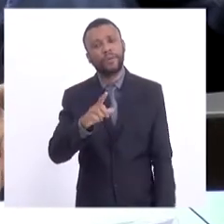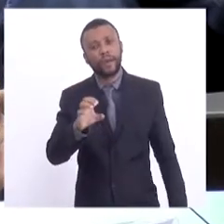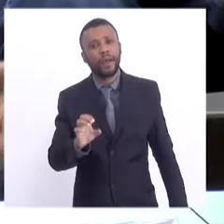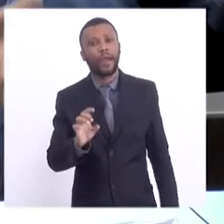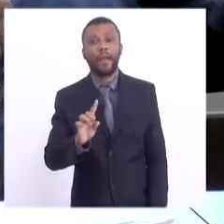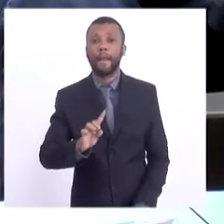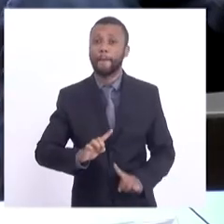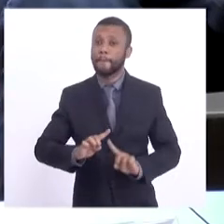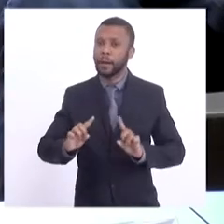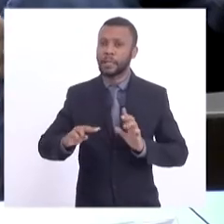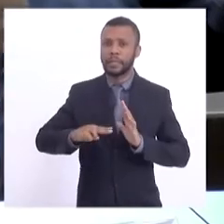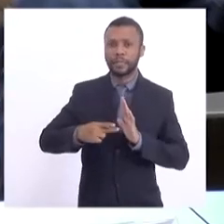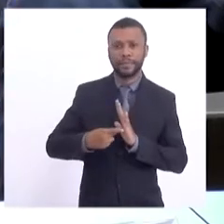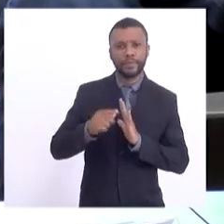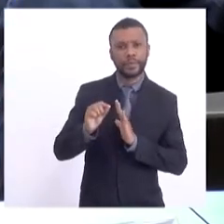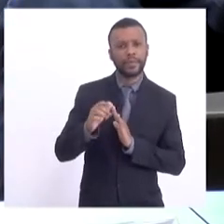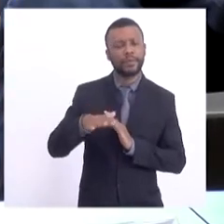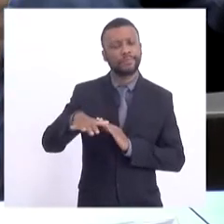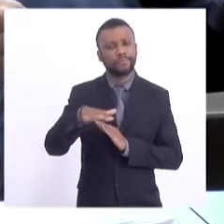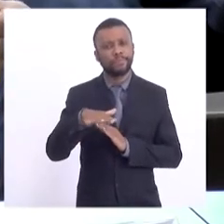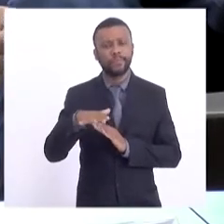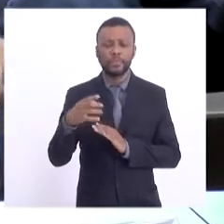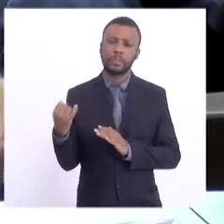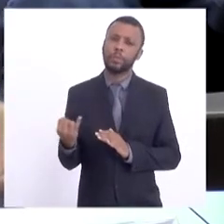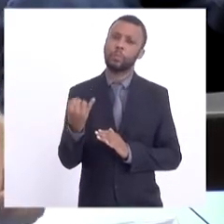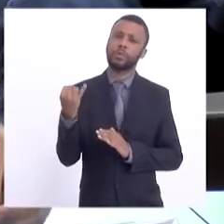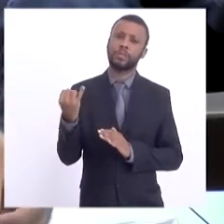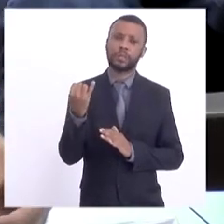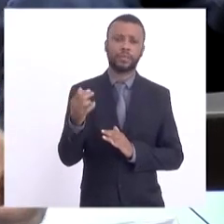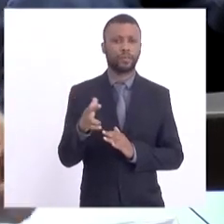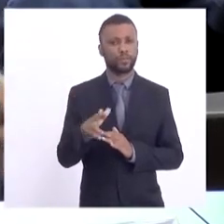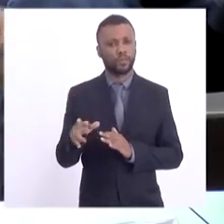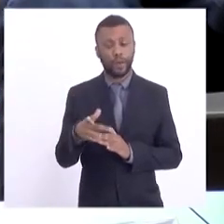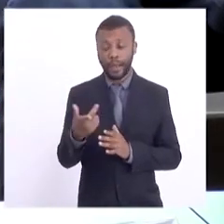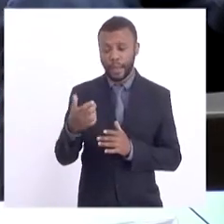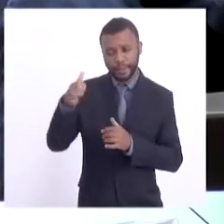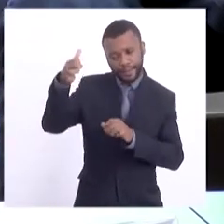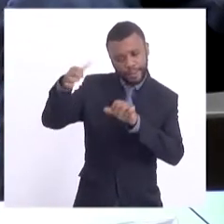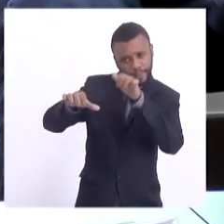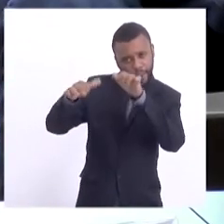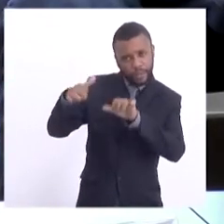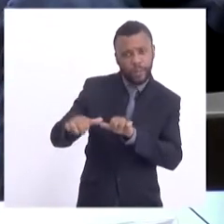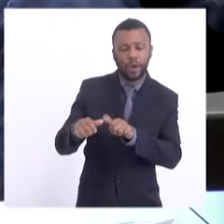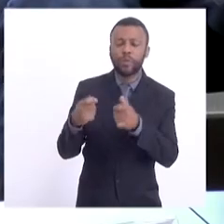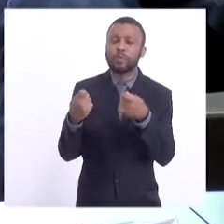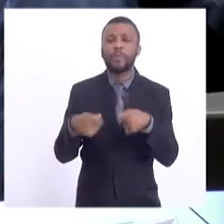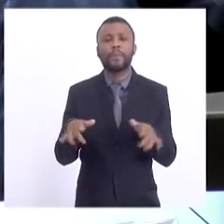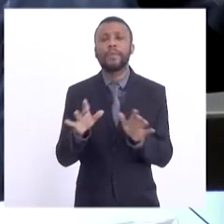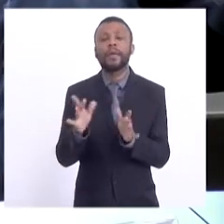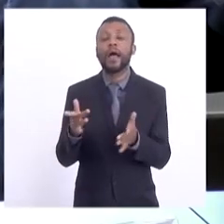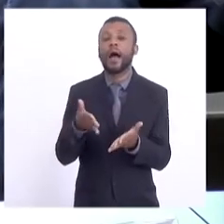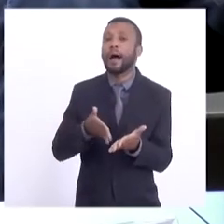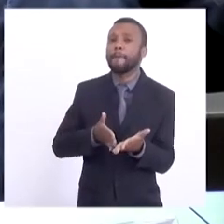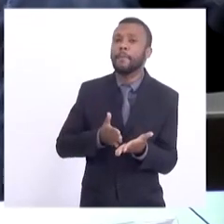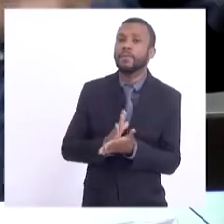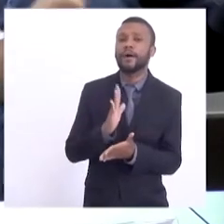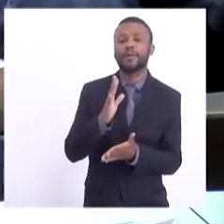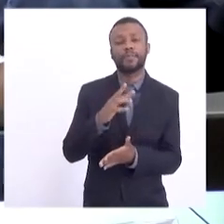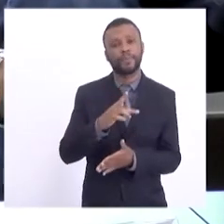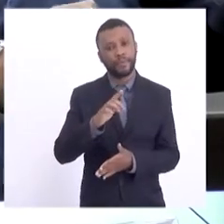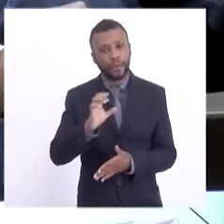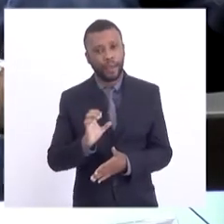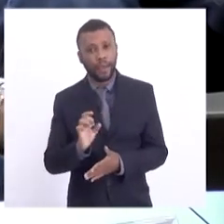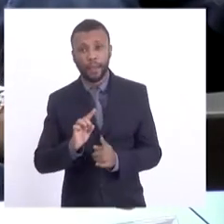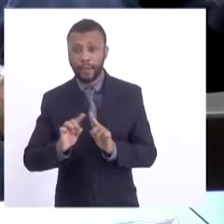significa que em matéria de maior relevo esses pareceres não tenham que ser aprovados pelo procurador-geral então